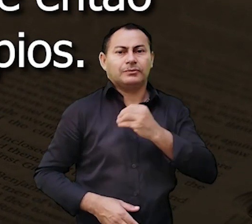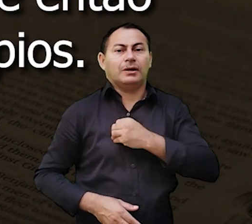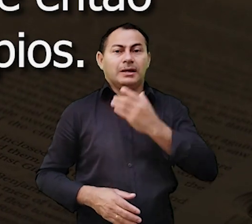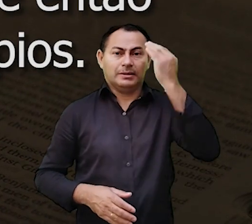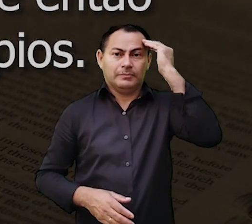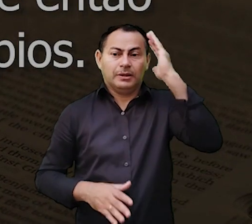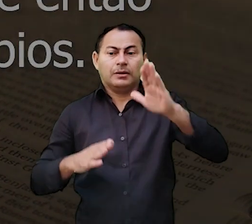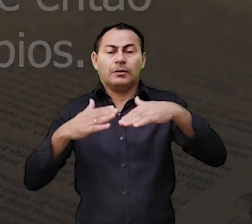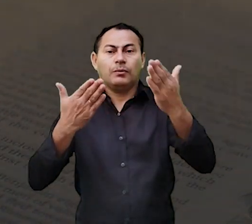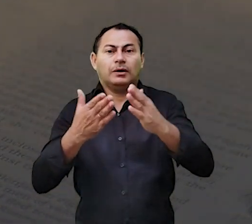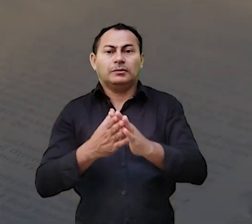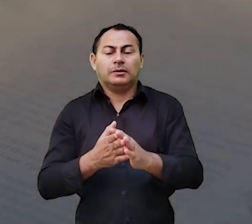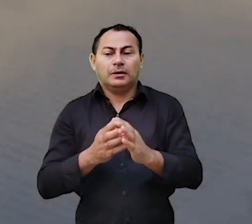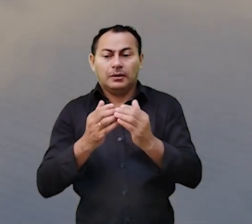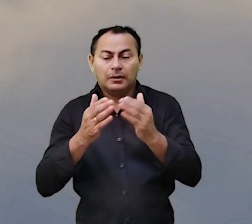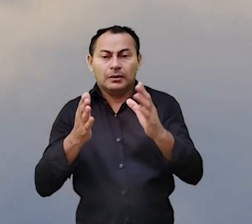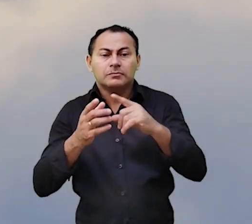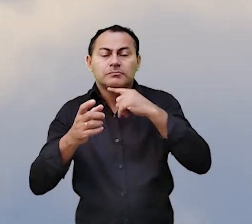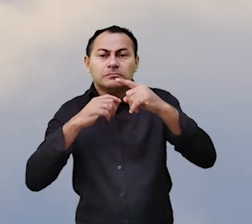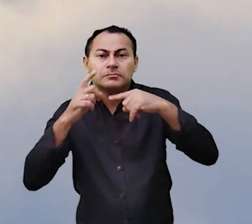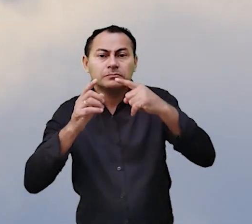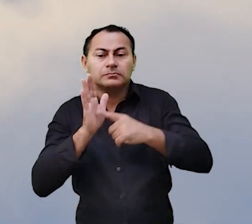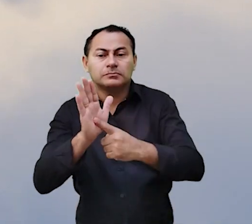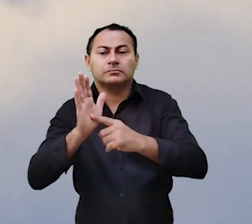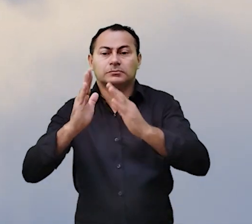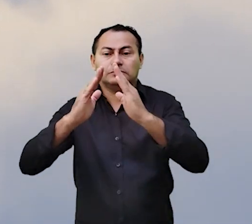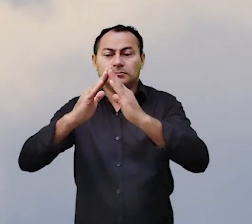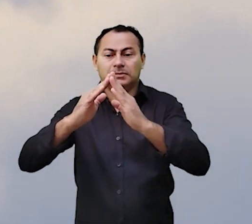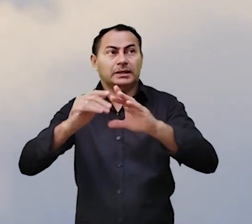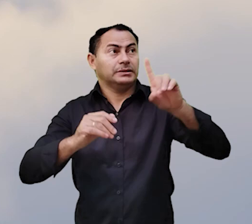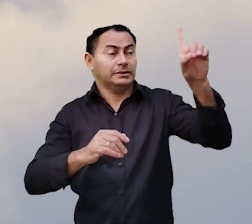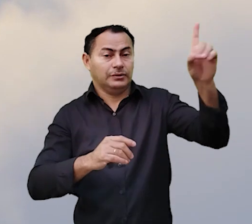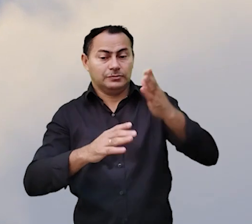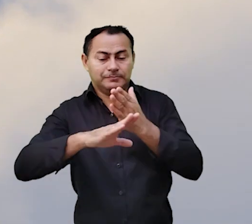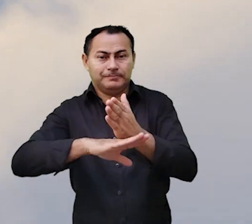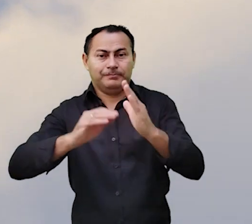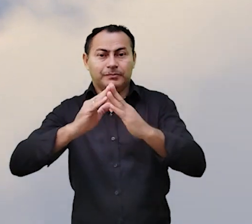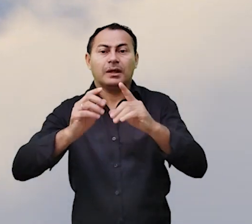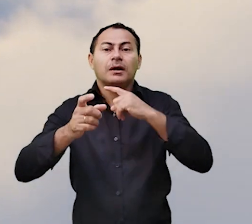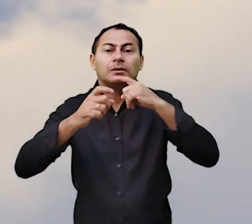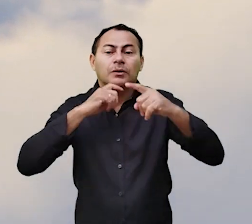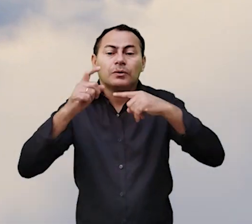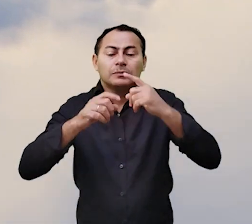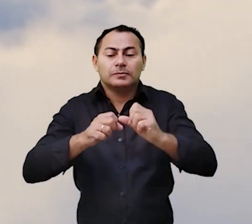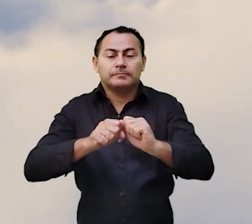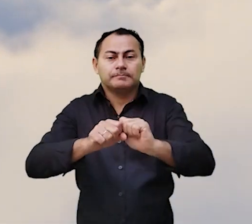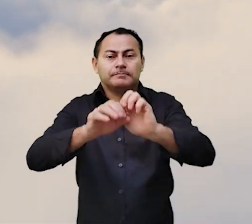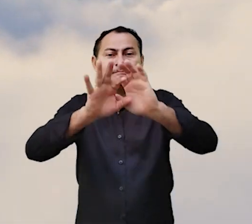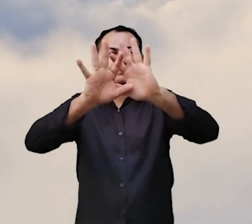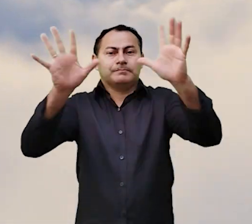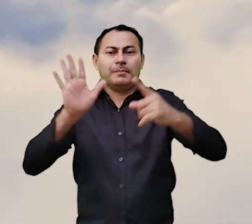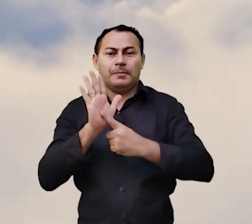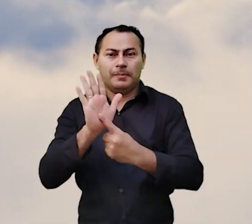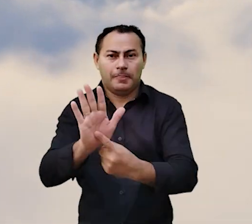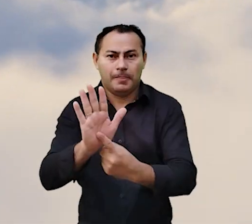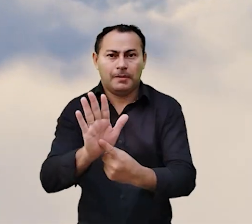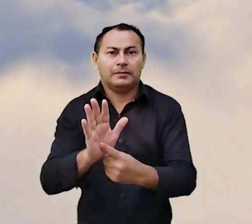ímpios. Quando Asaf levou suas dúvidas para o santuário de Deus, as dúvidas foram